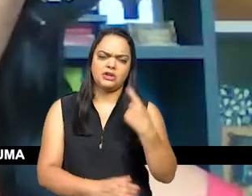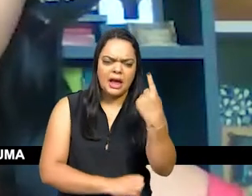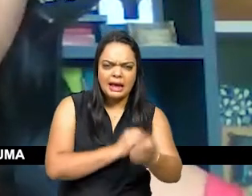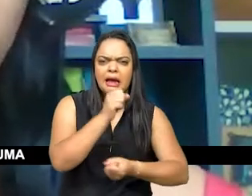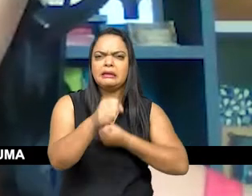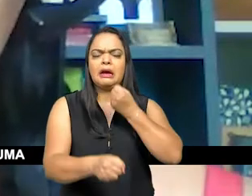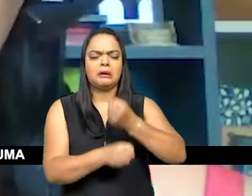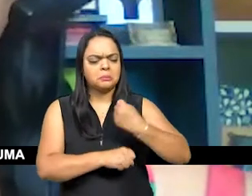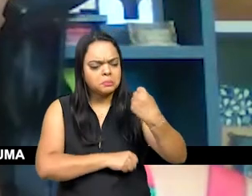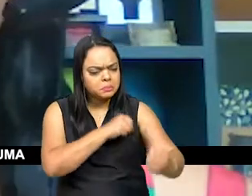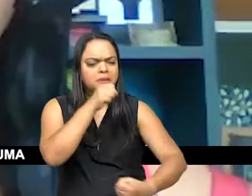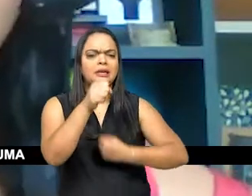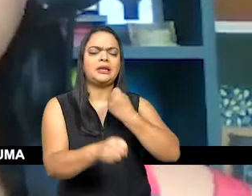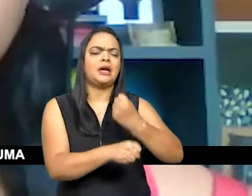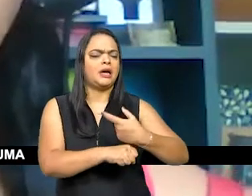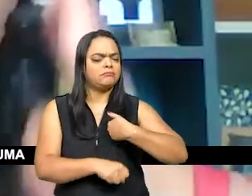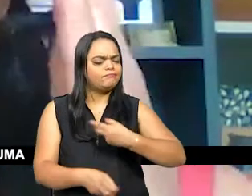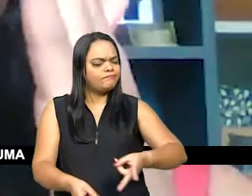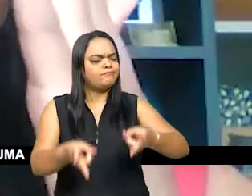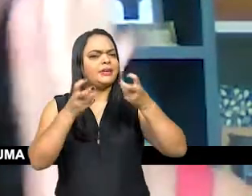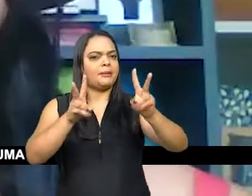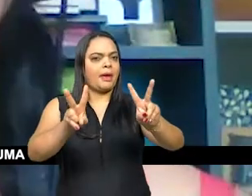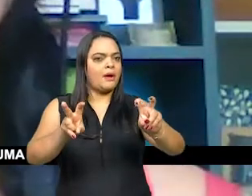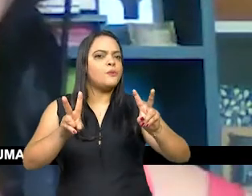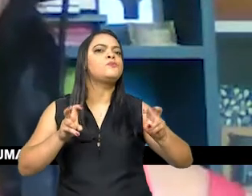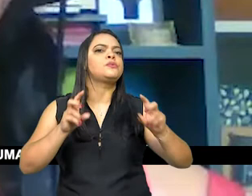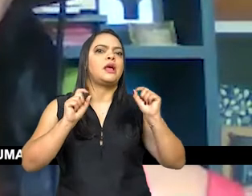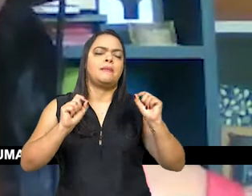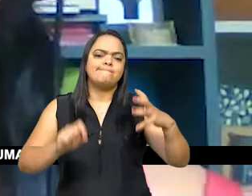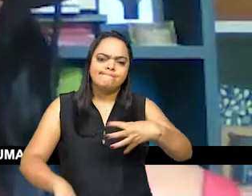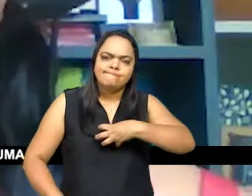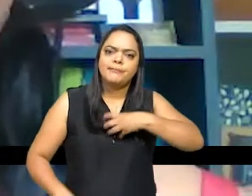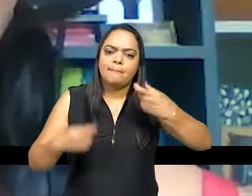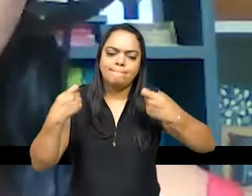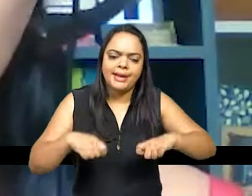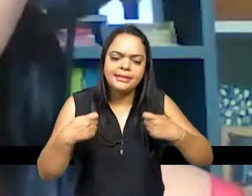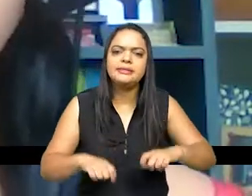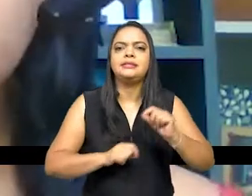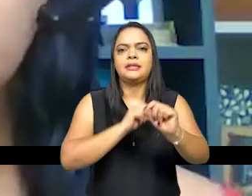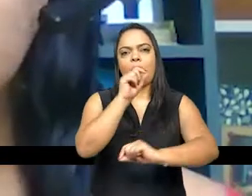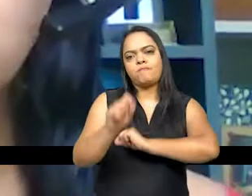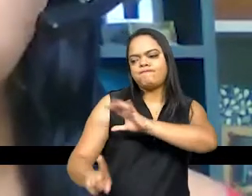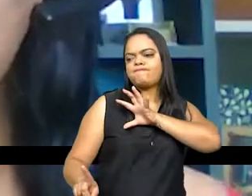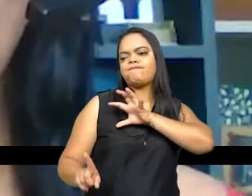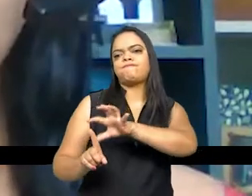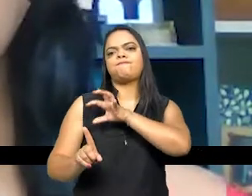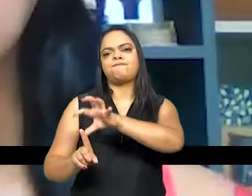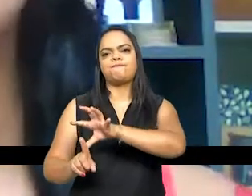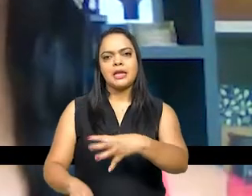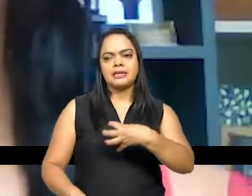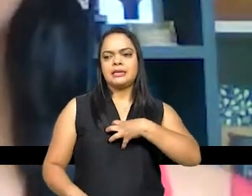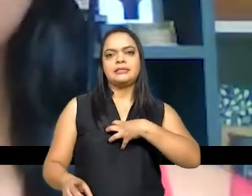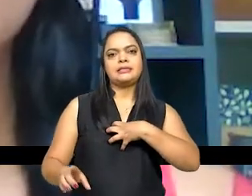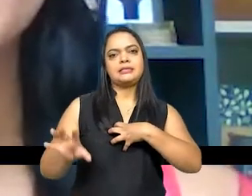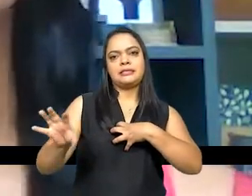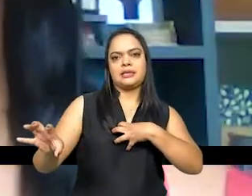que passa que, por se tratar de um tema sensível, a gente precisa, de alguma forma, acionar a sensibilidade, né? Pela